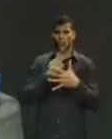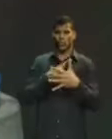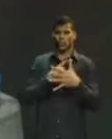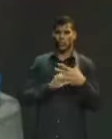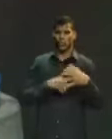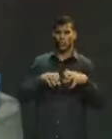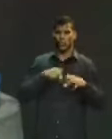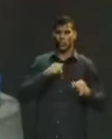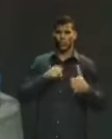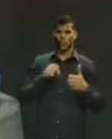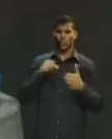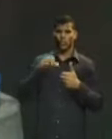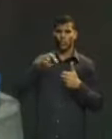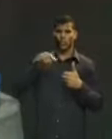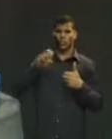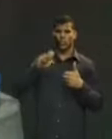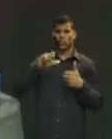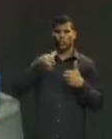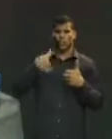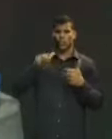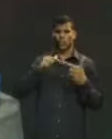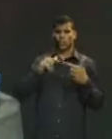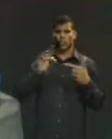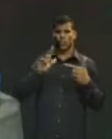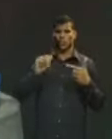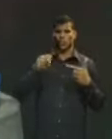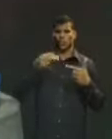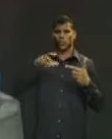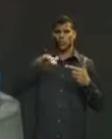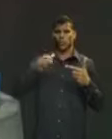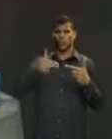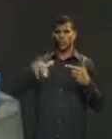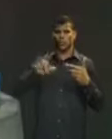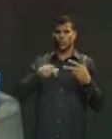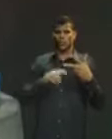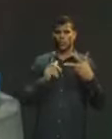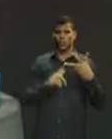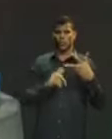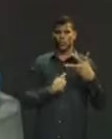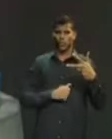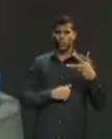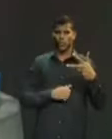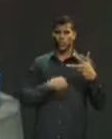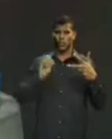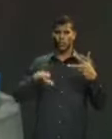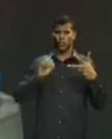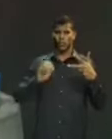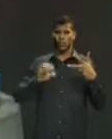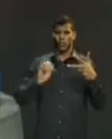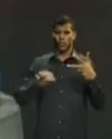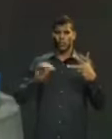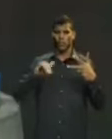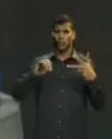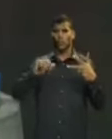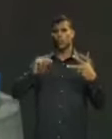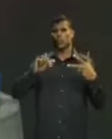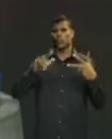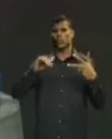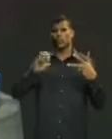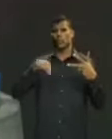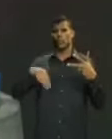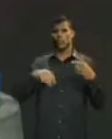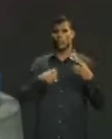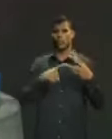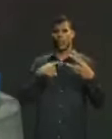social Messiane Vieira, a assistente social Franciane Santos, o nosso educador Joaquim Araújo, nossa